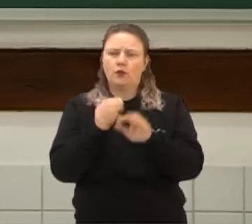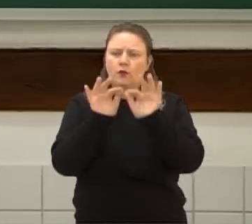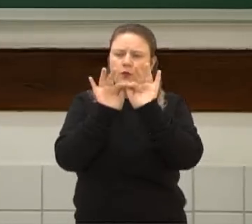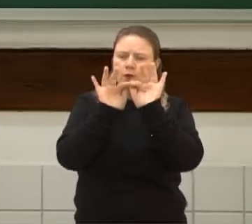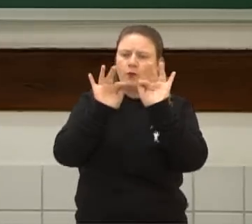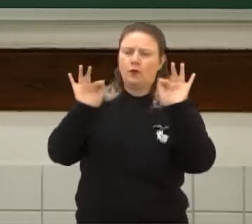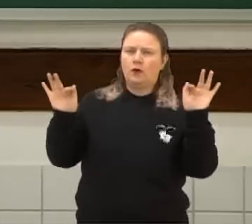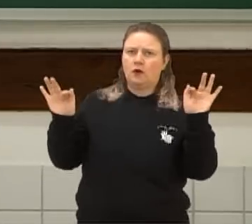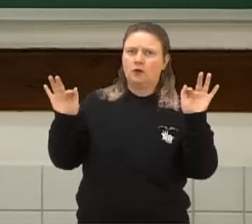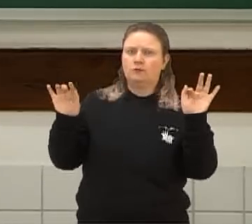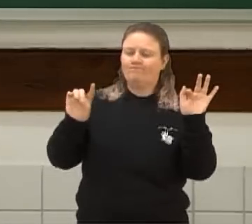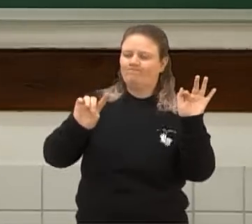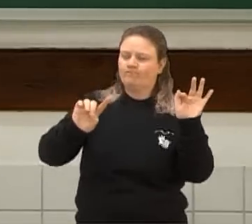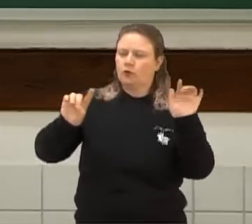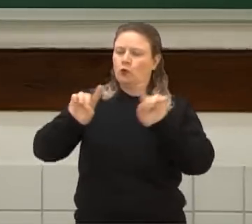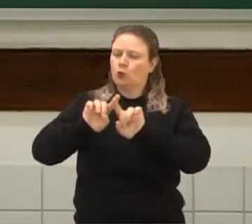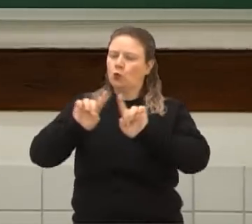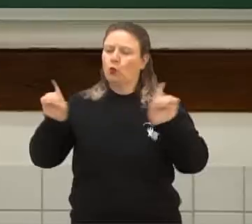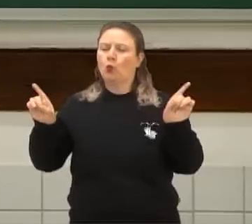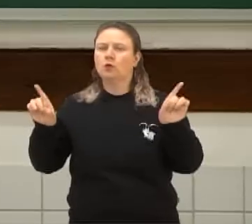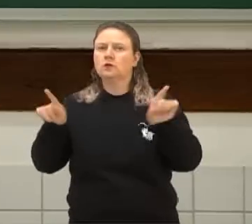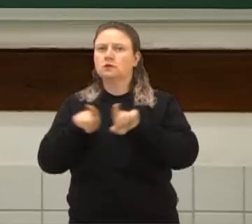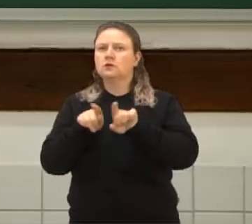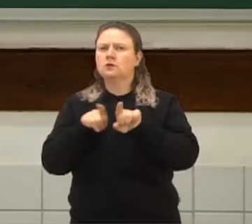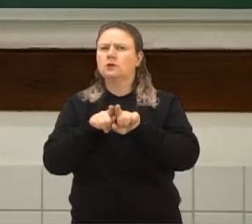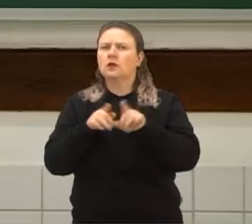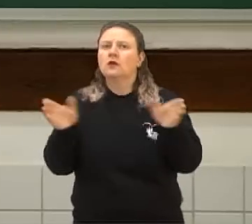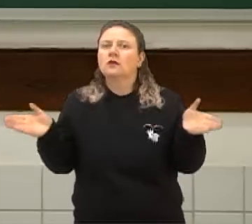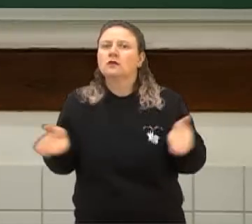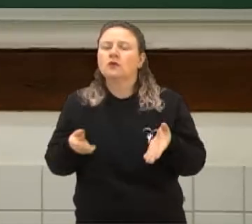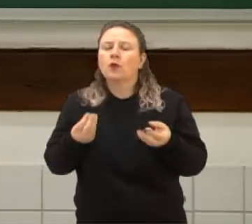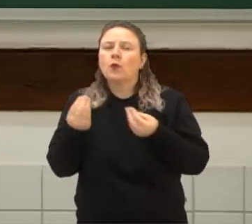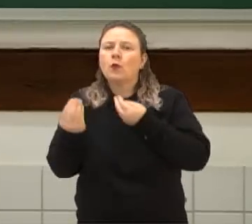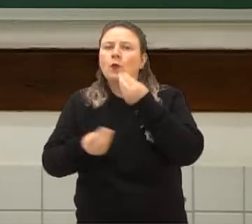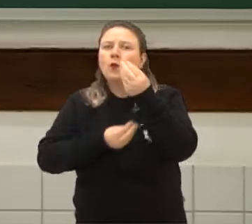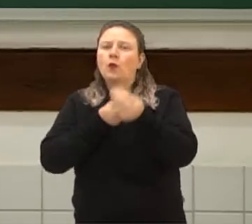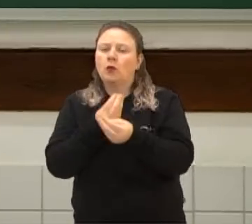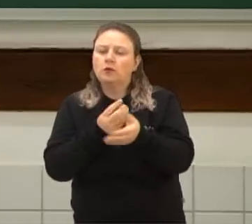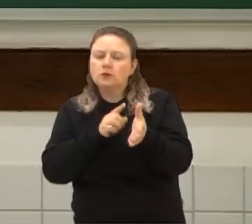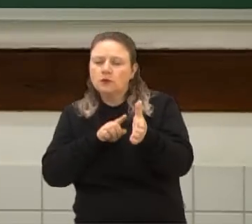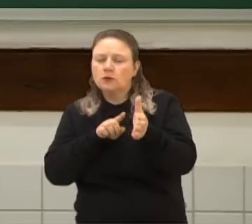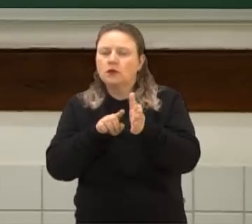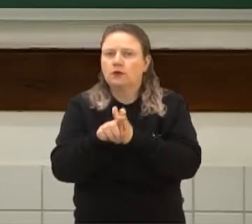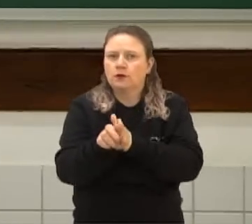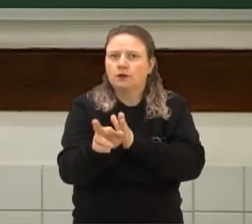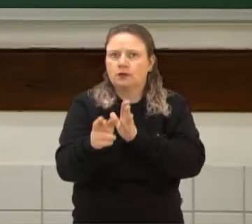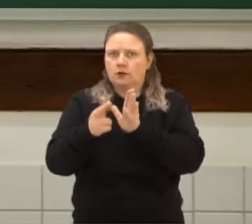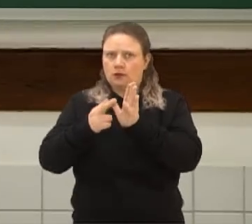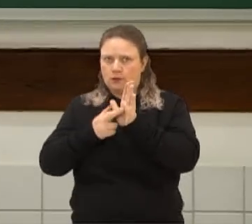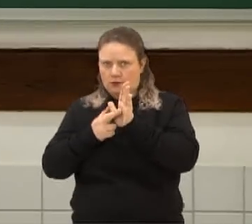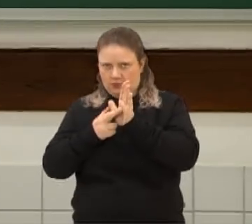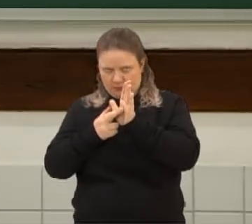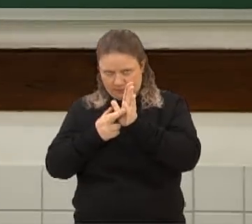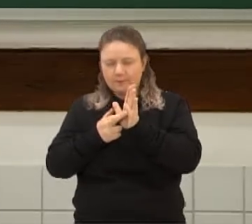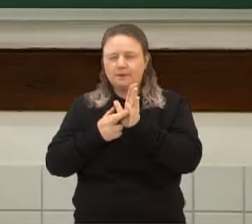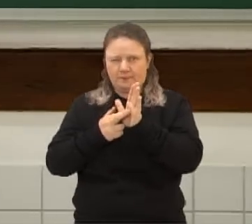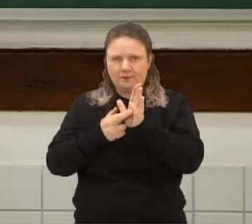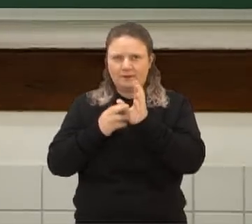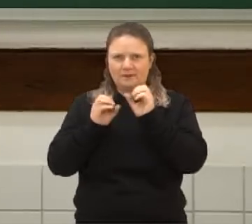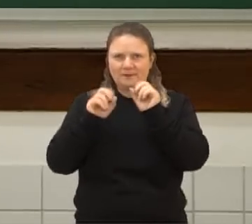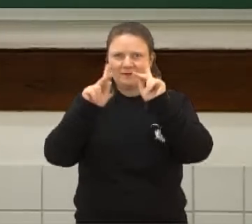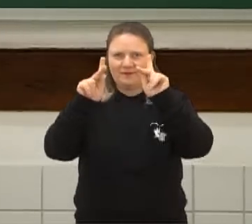no negativo e hoje como que a gente faz pergunta e responde a essas perguntas usando o present perfect,